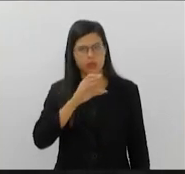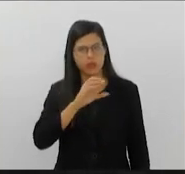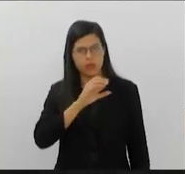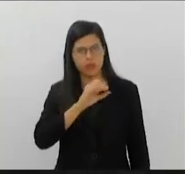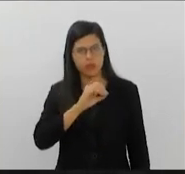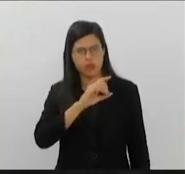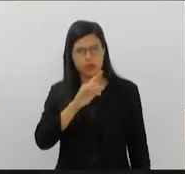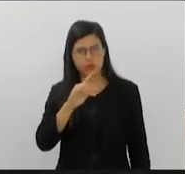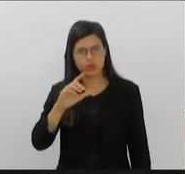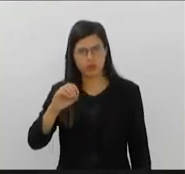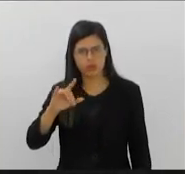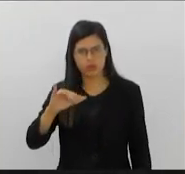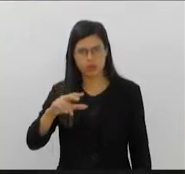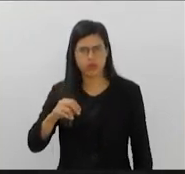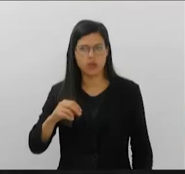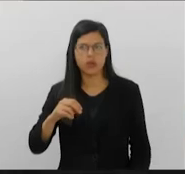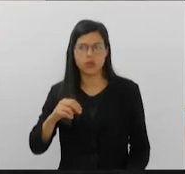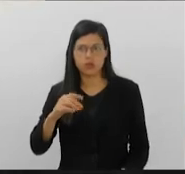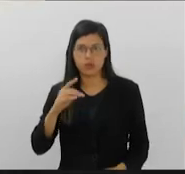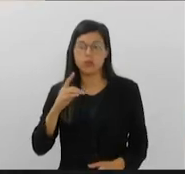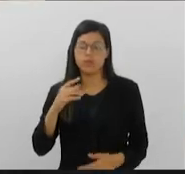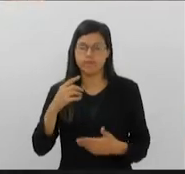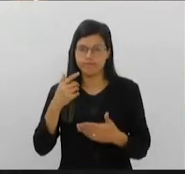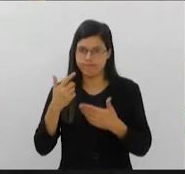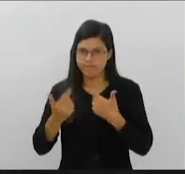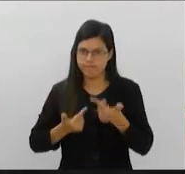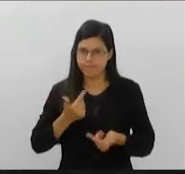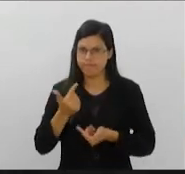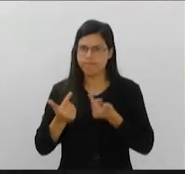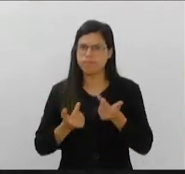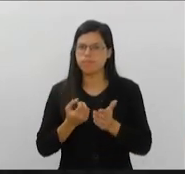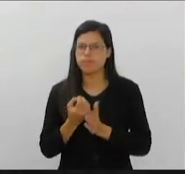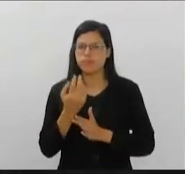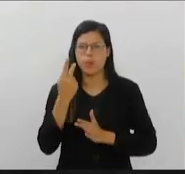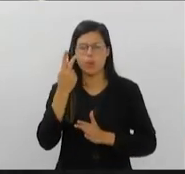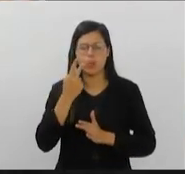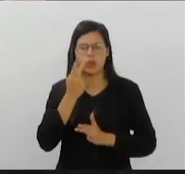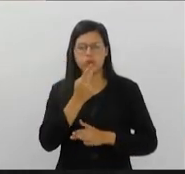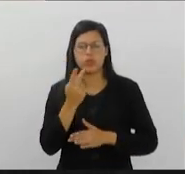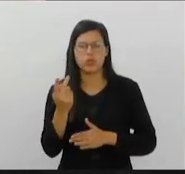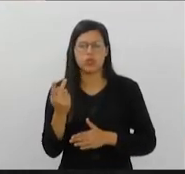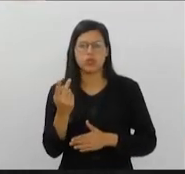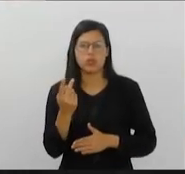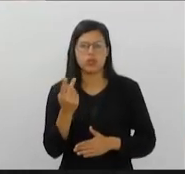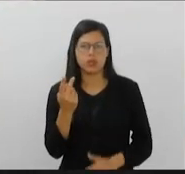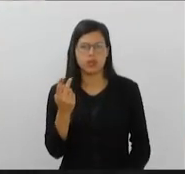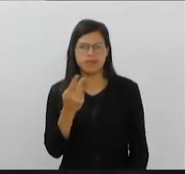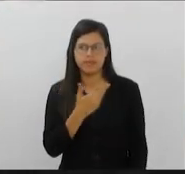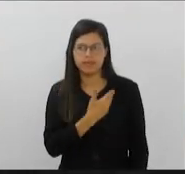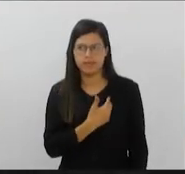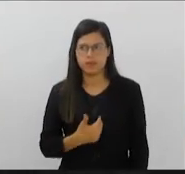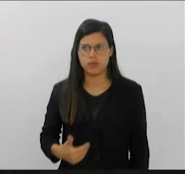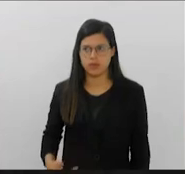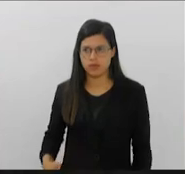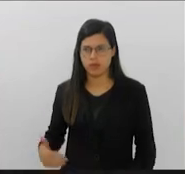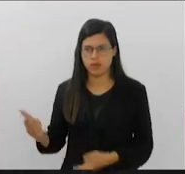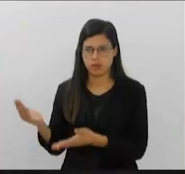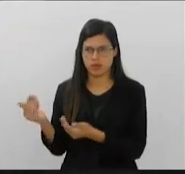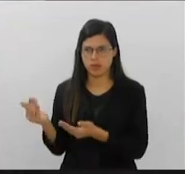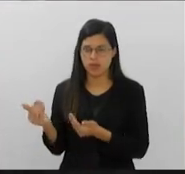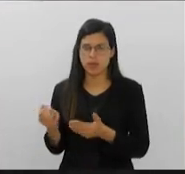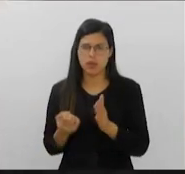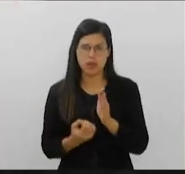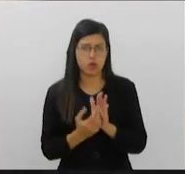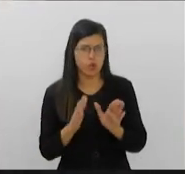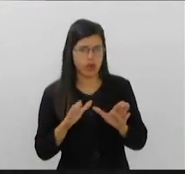que mais tem trabalhado por políticas públicas da juventude no Estado, que criou essa frente parlamentar,